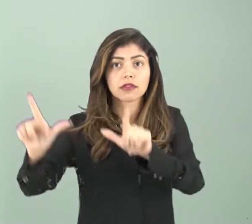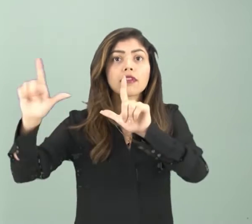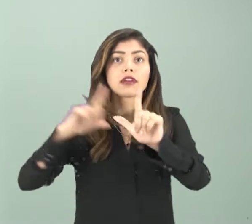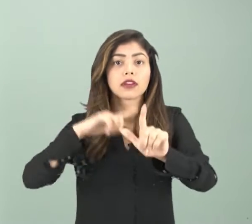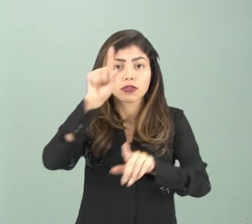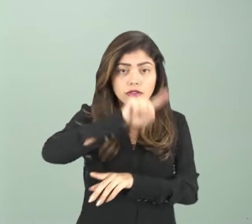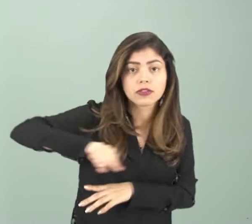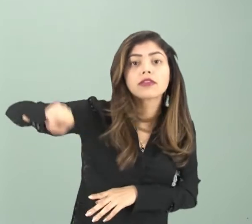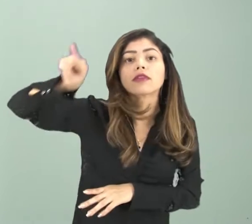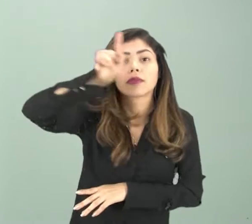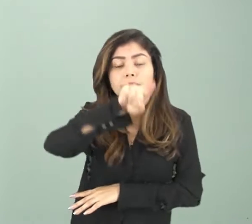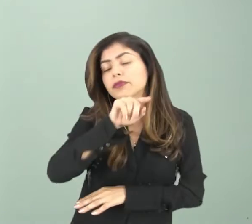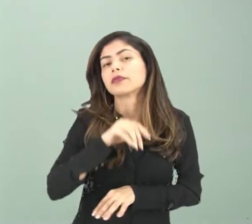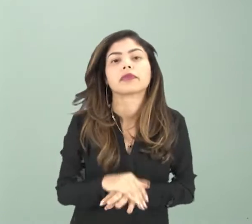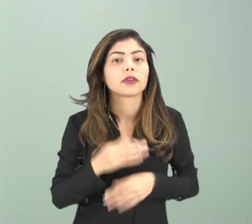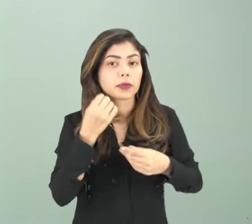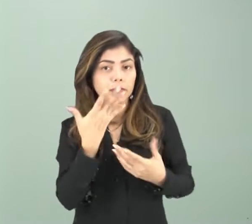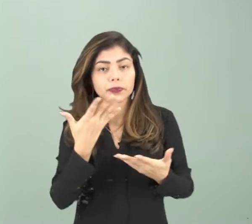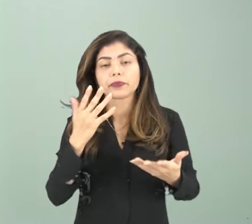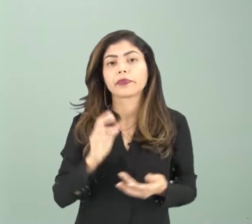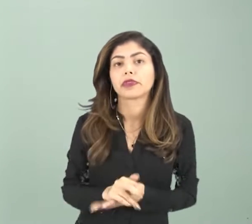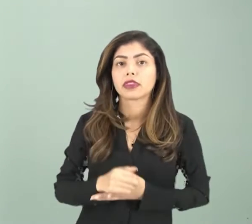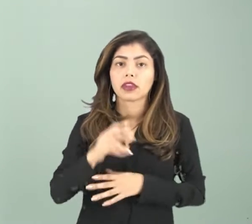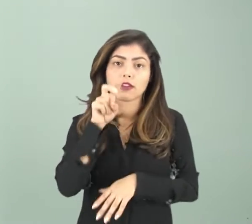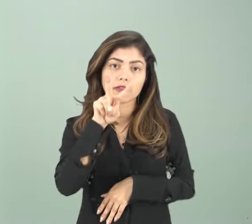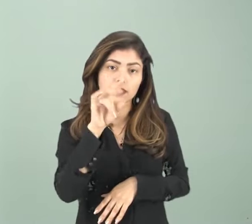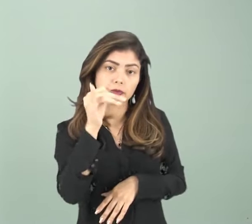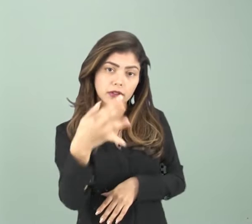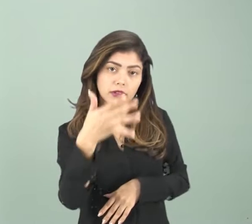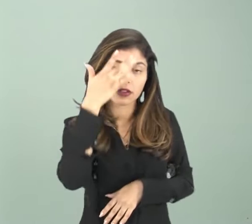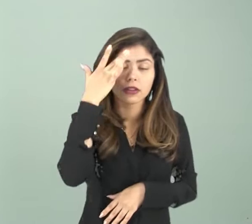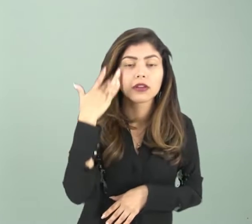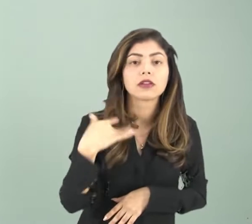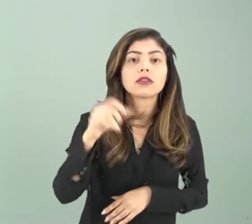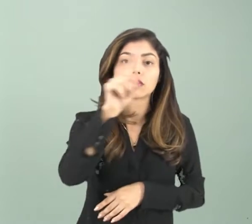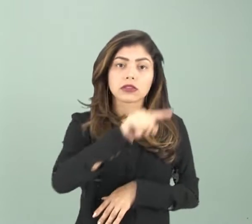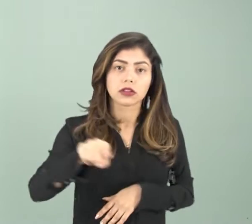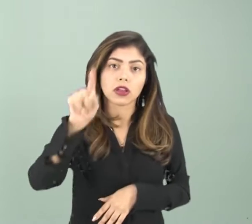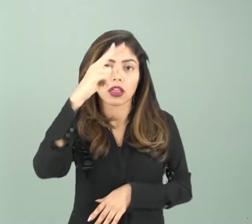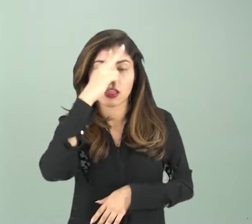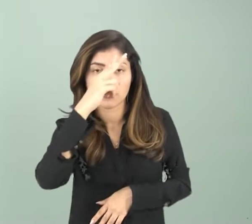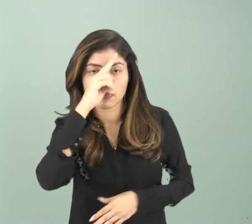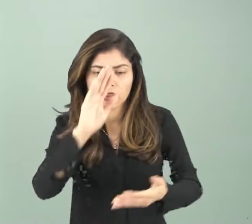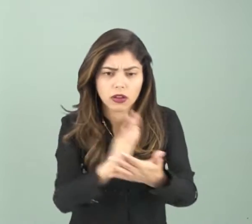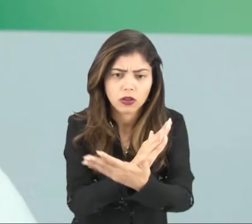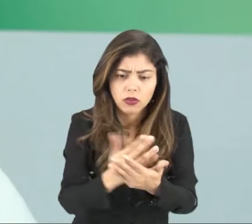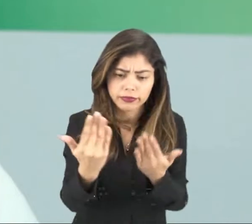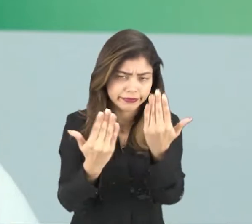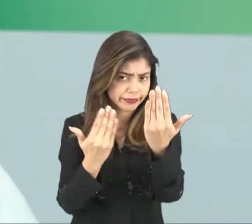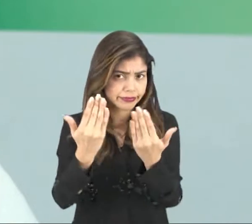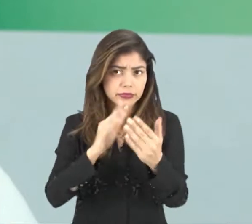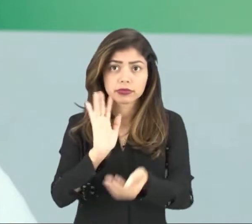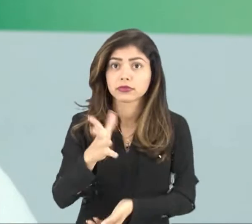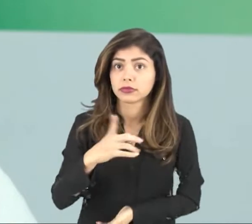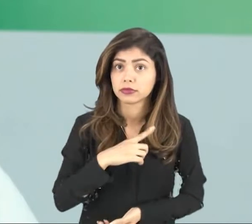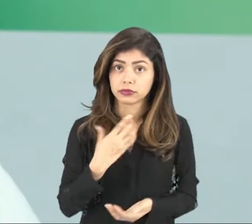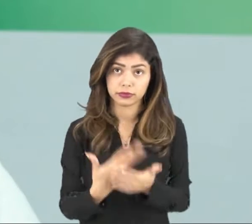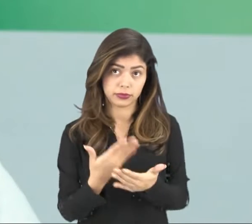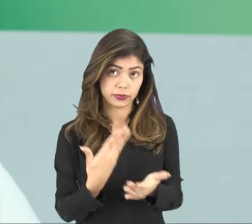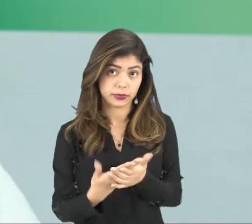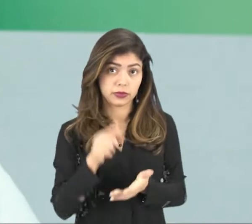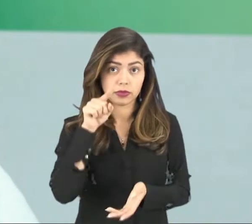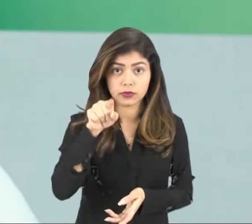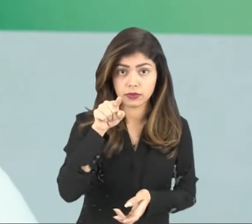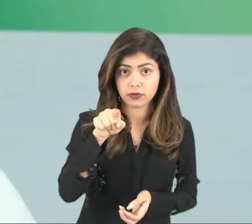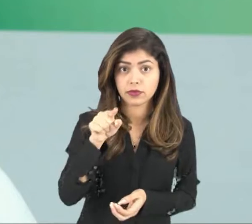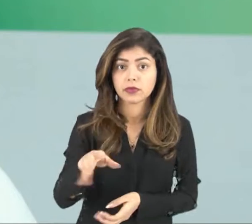caso que é o círculo. Bem, em se tratando de círculo, vale lembrar algumas relações que já estudamos e